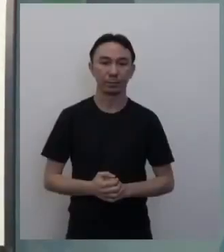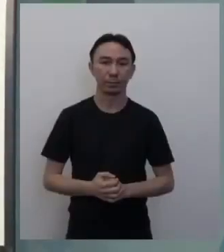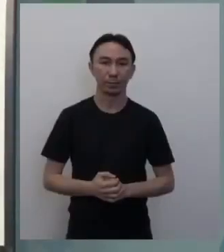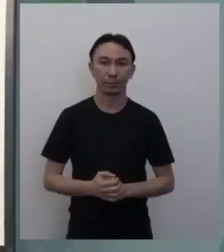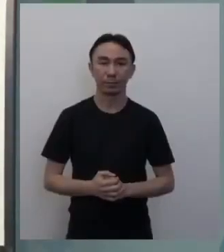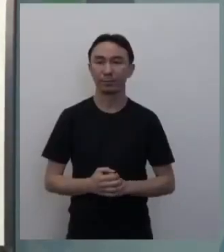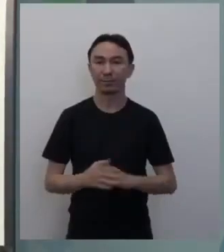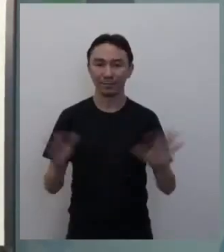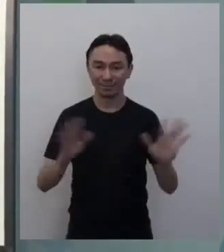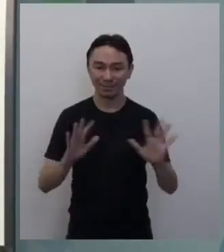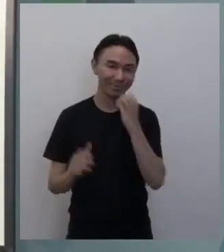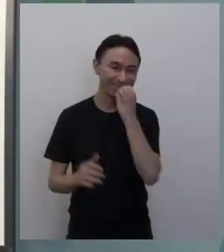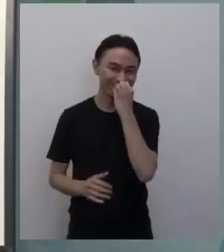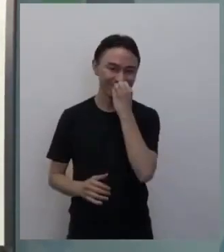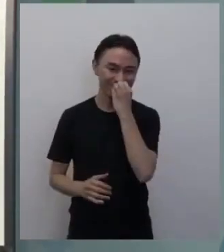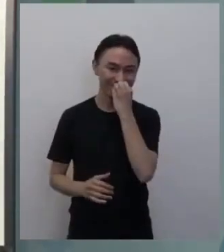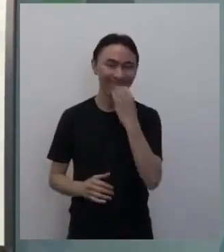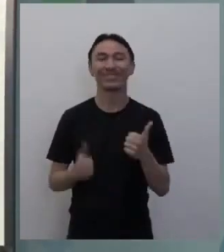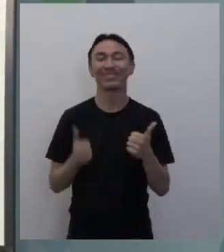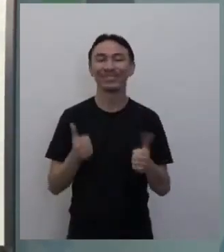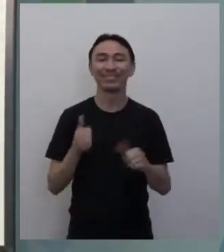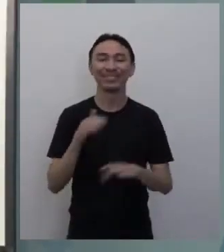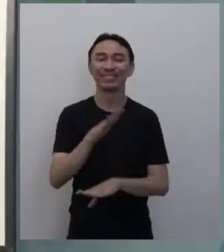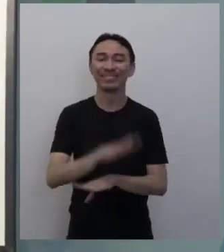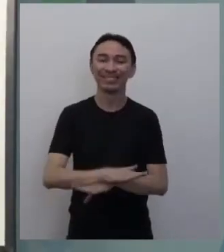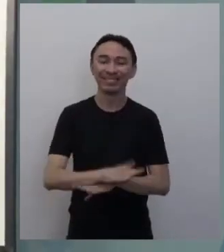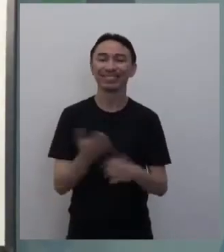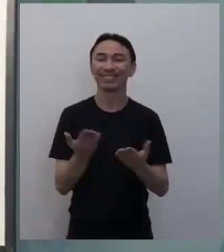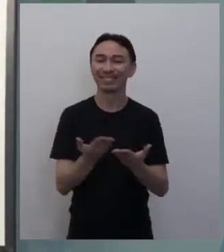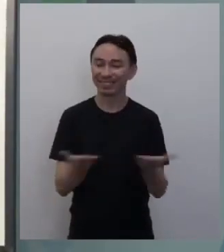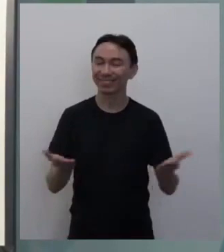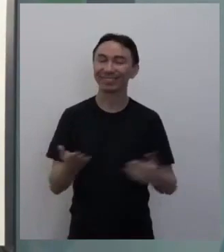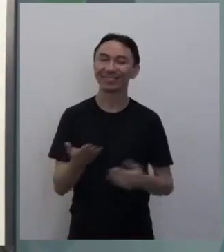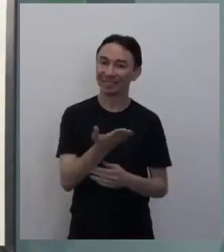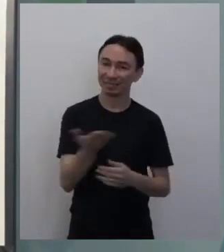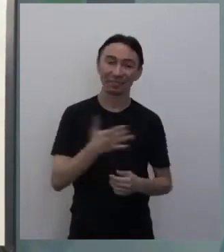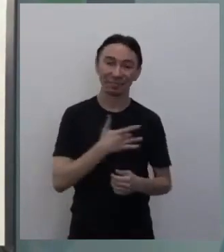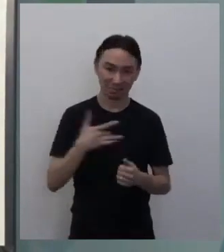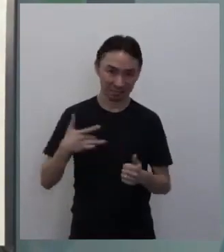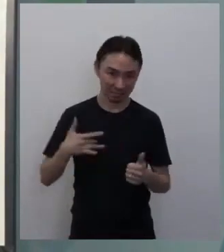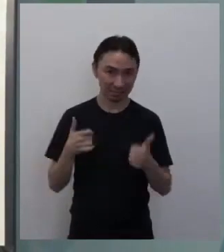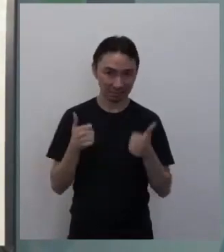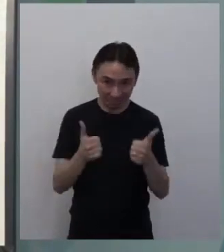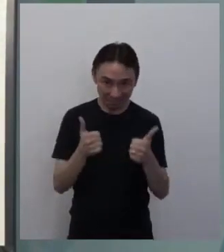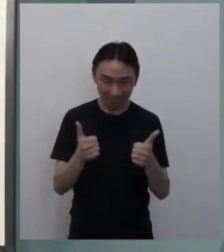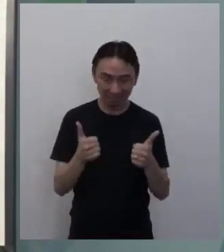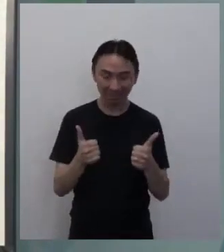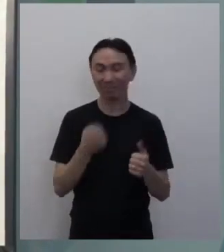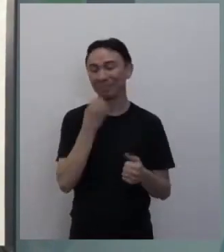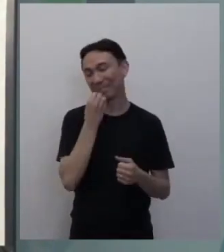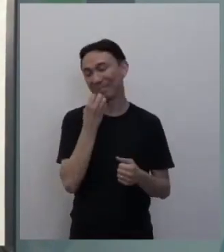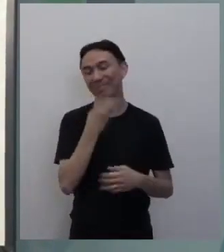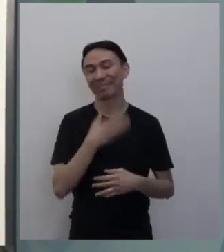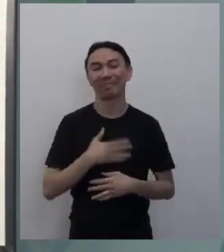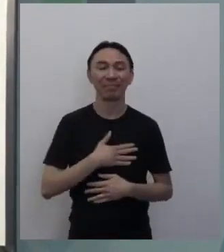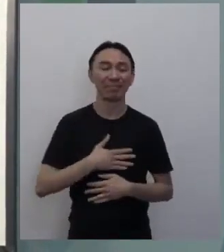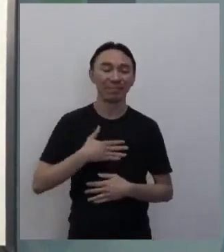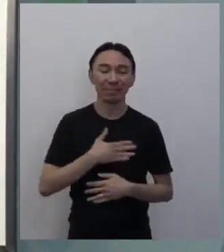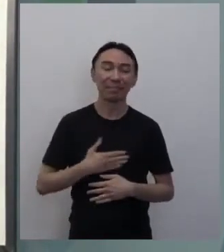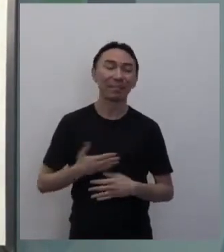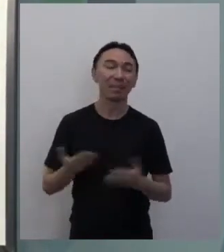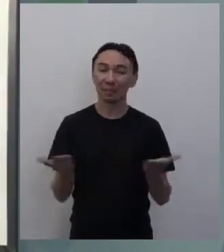Good afternoon, everybody. Hope everybody's fine. Espero que todos estejam bem. Uma boa tarde para vocês. Welcome to another English